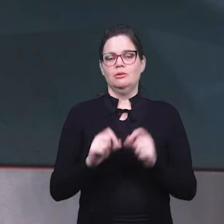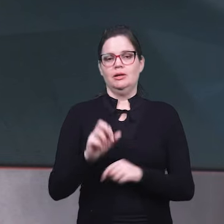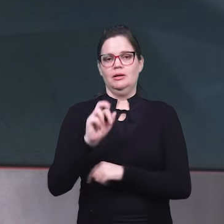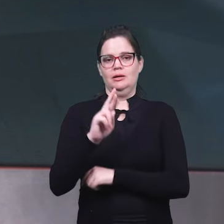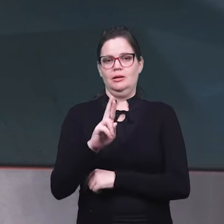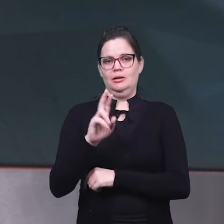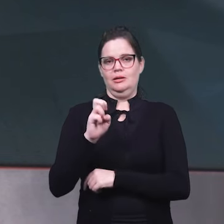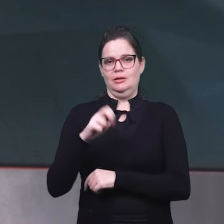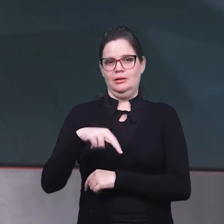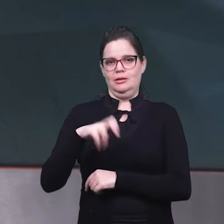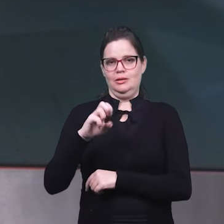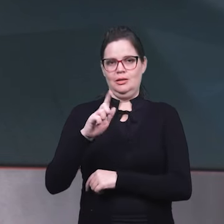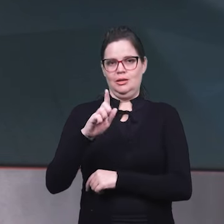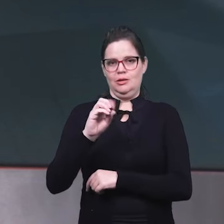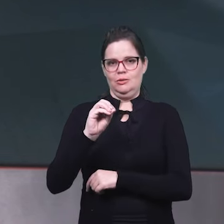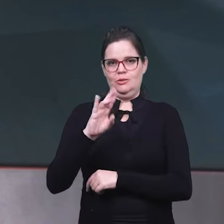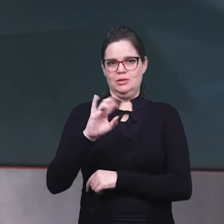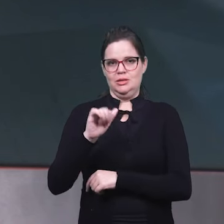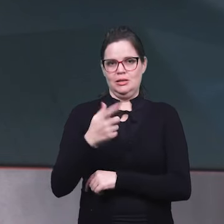porta, que é a